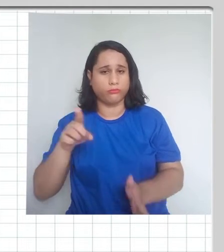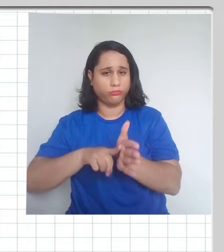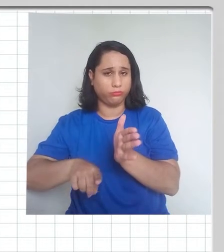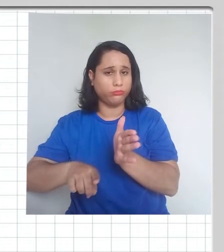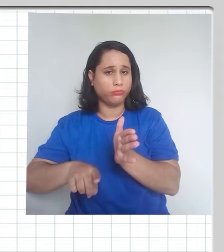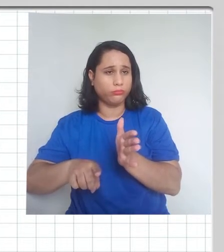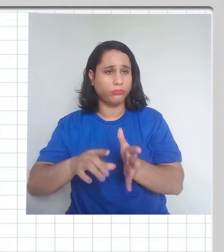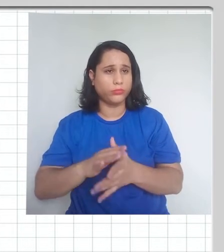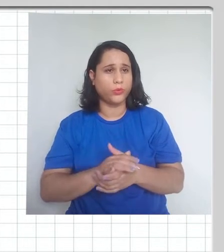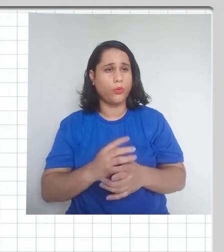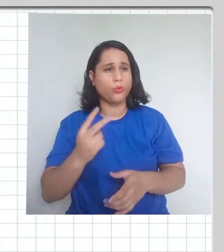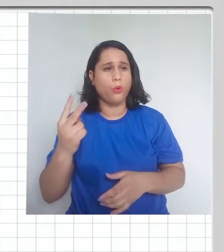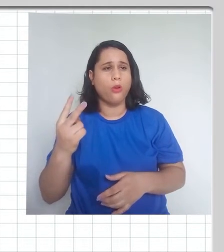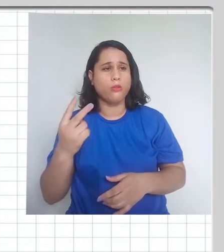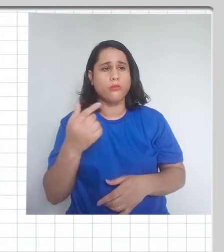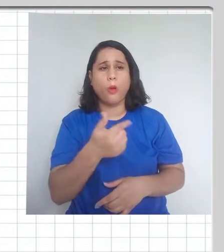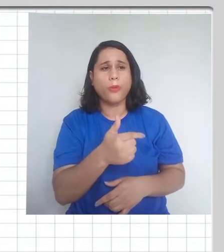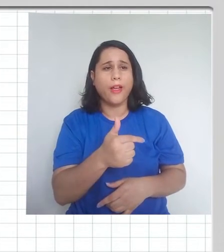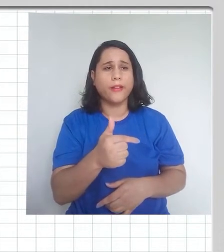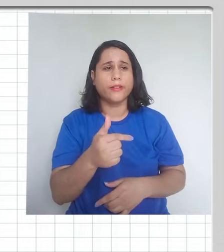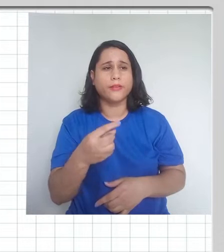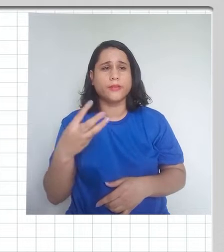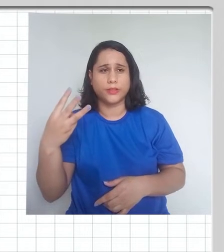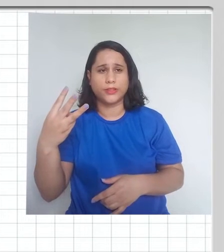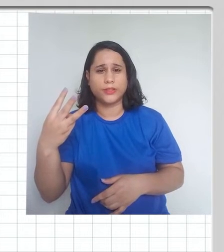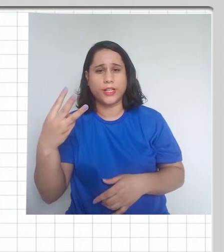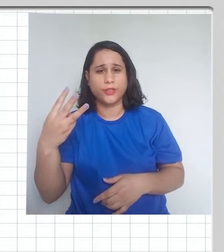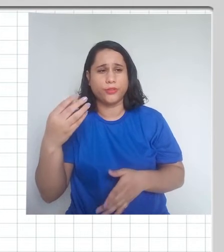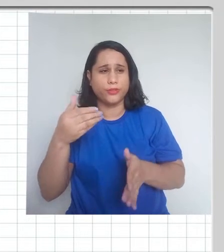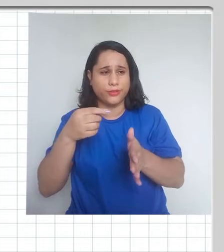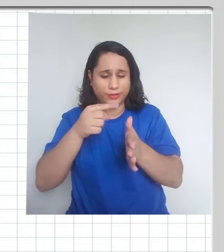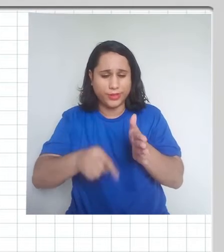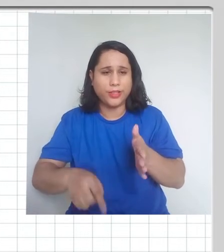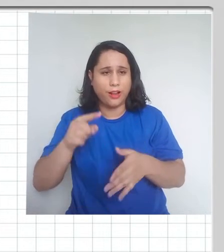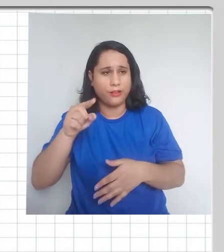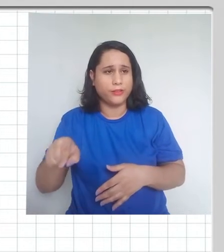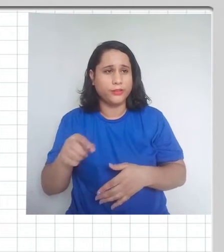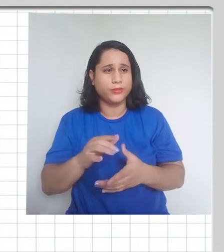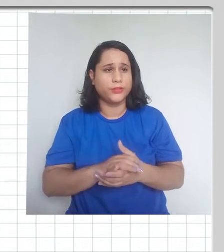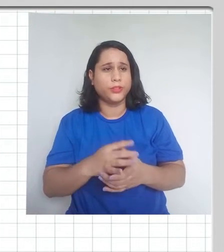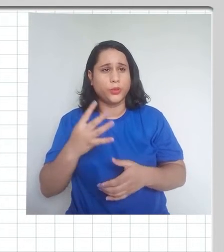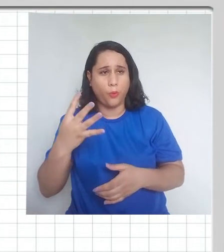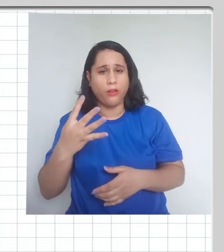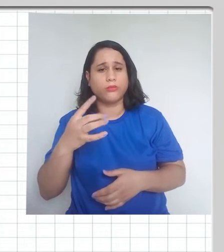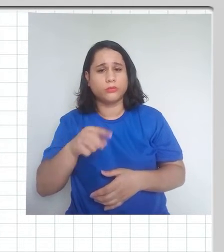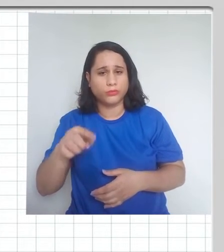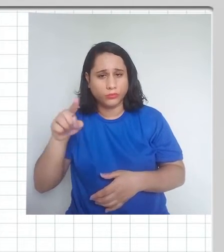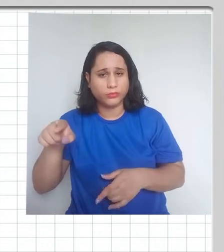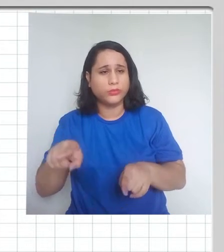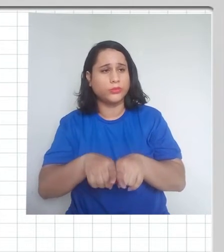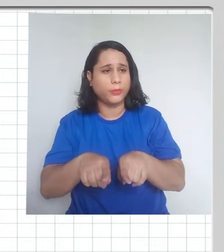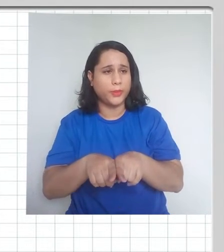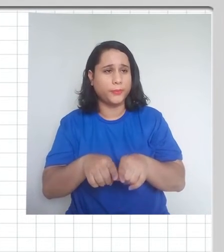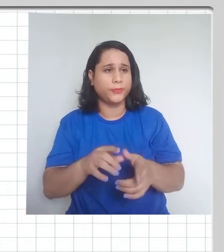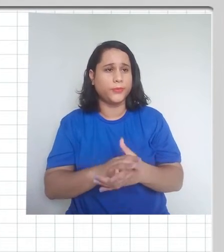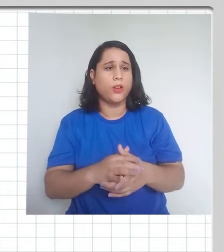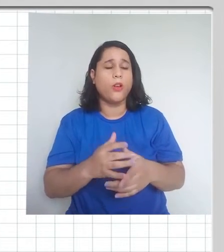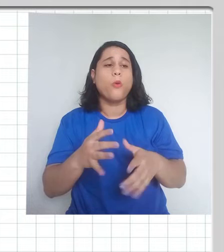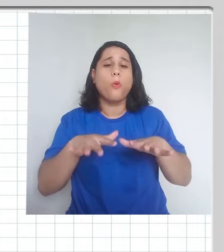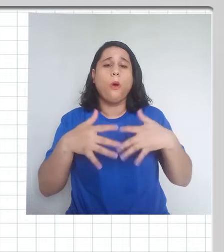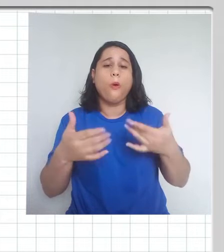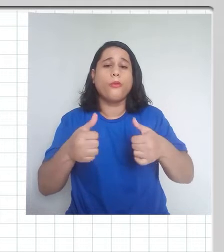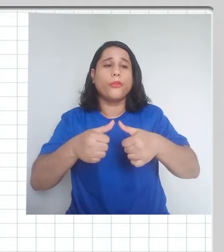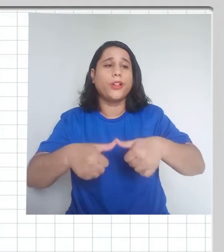4. O 2 não tem, então subtraio quem? Retiro o 3 e o 4. Ficaram quem? O 1 e